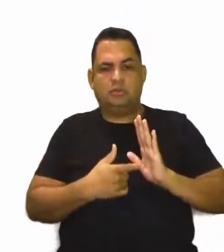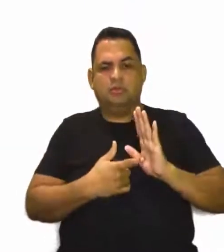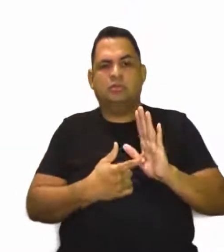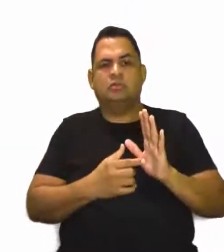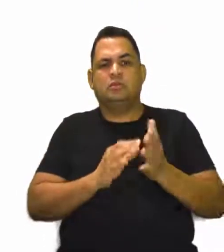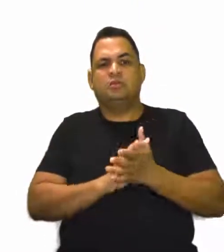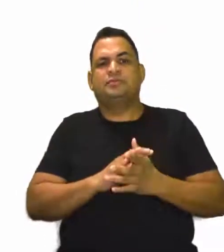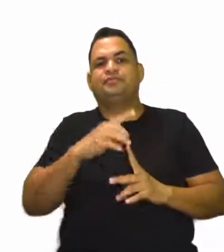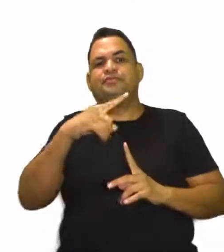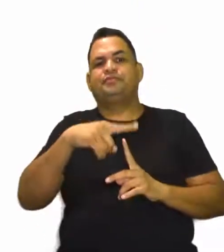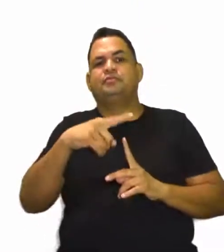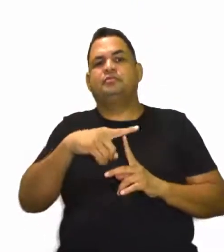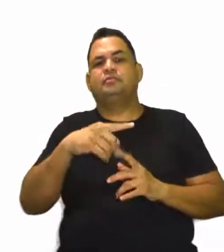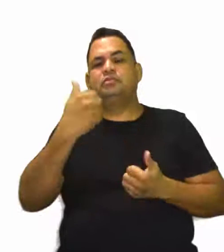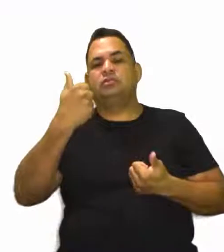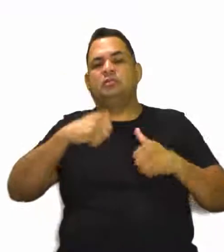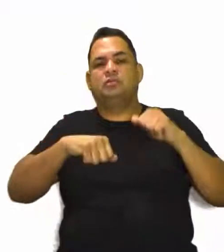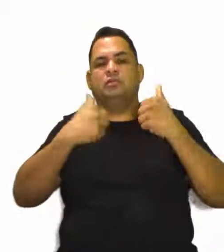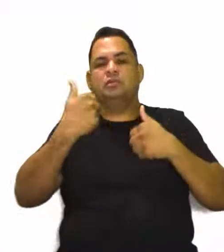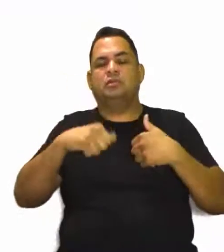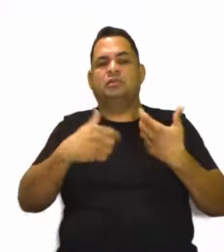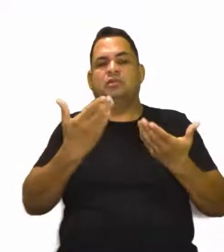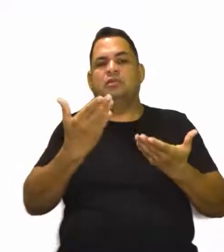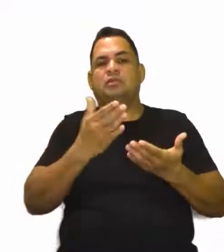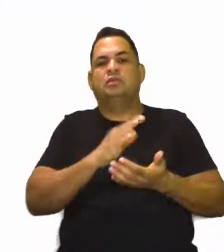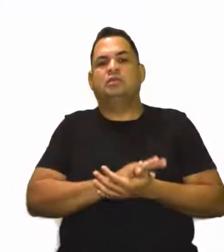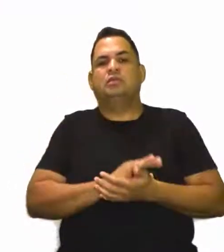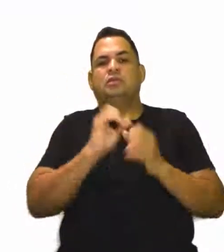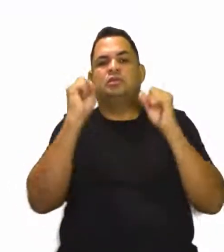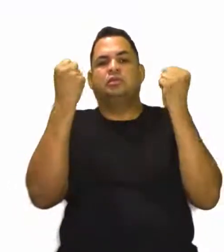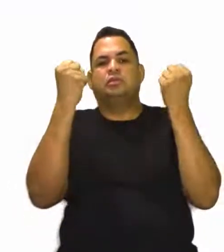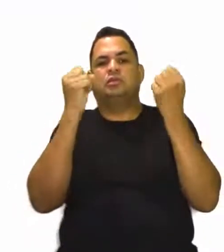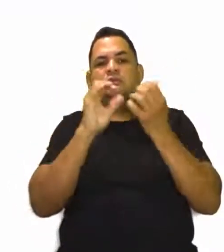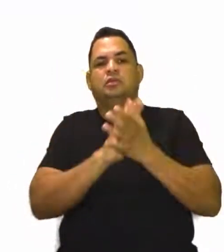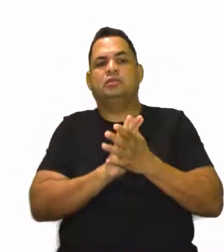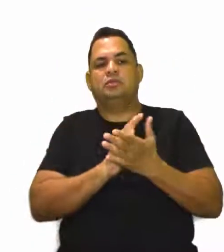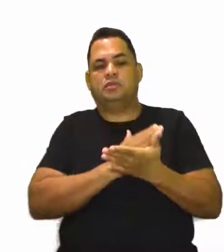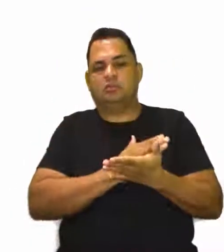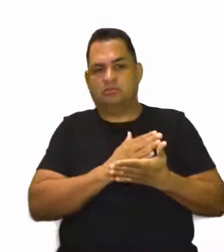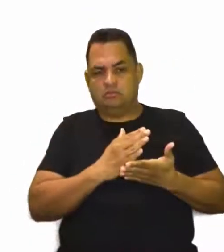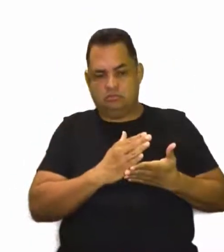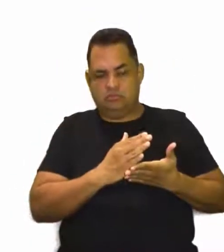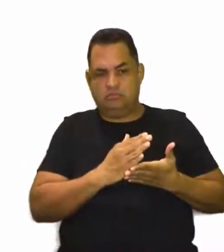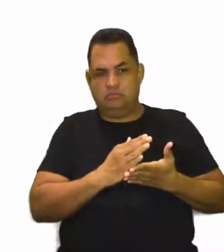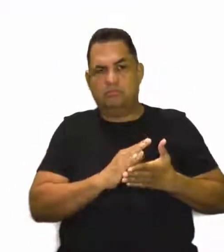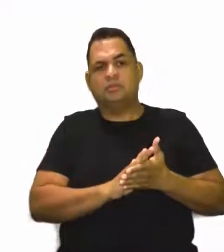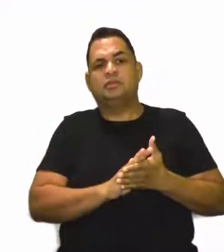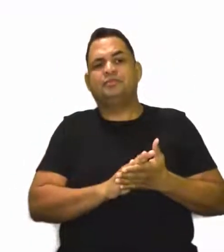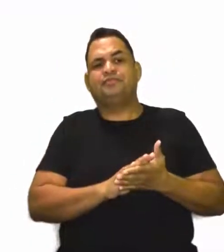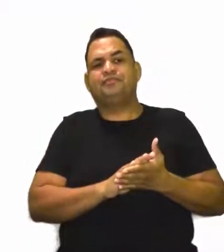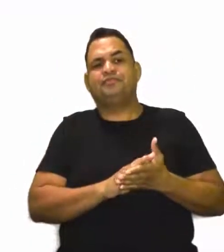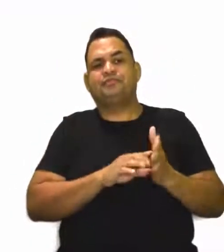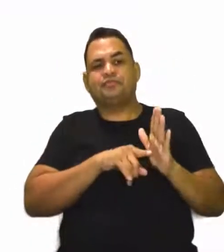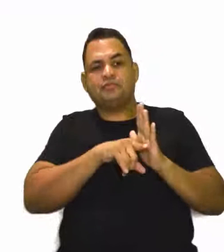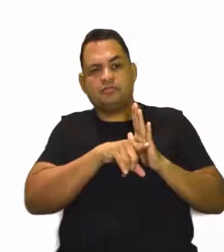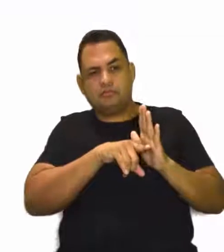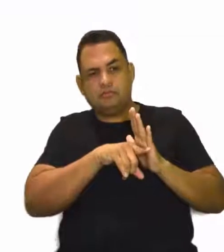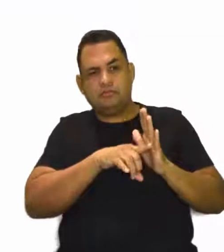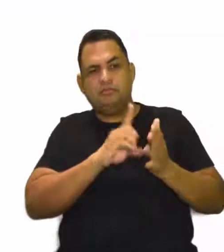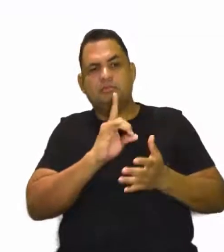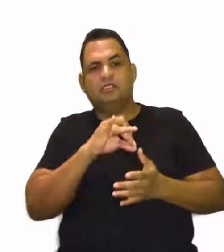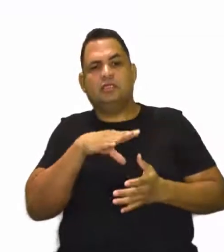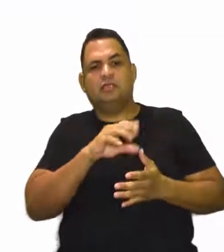também os tipos de avaliação física. A diagnóstica, que é o início ali, né, uma avaliação